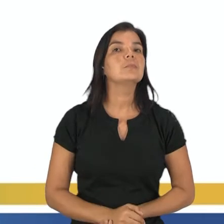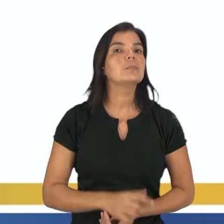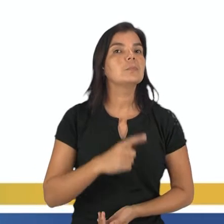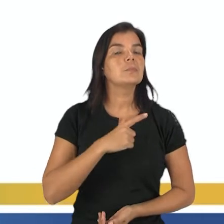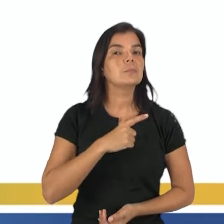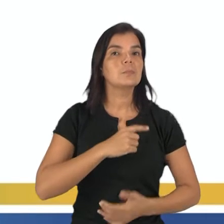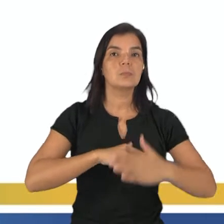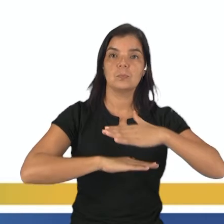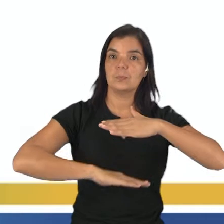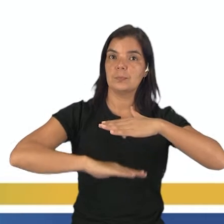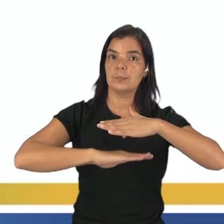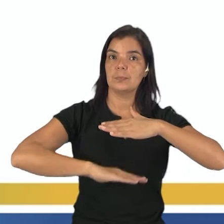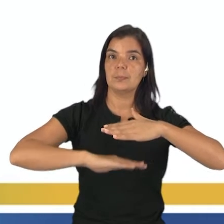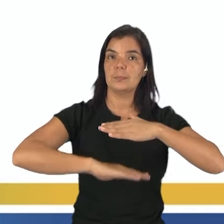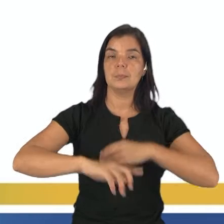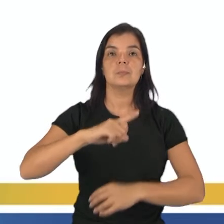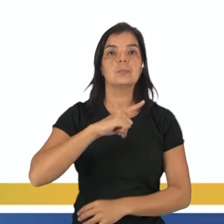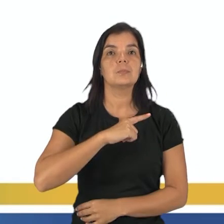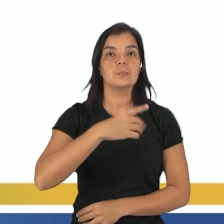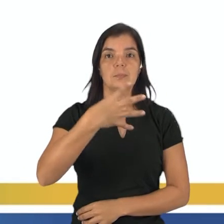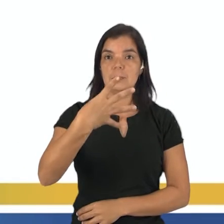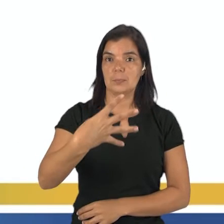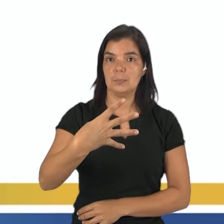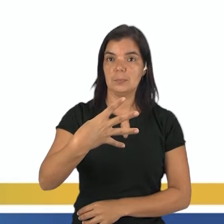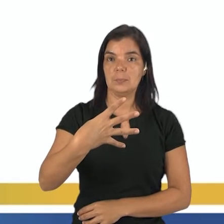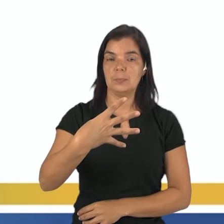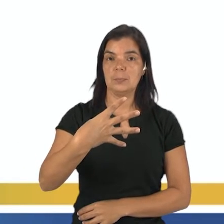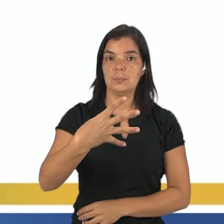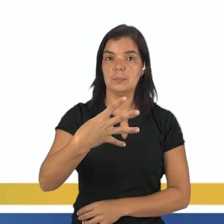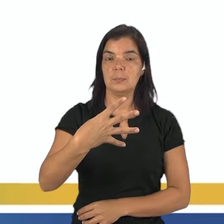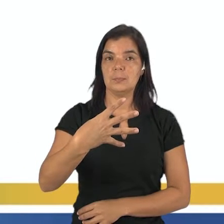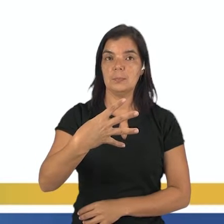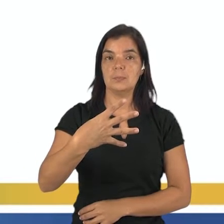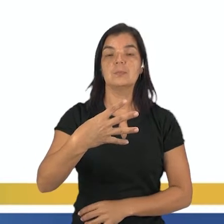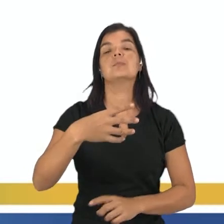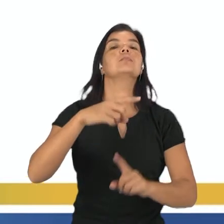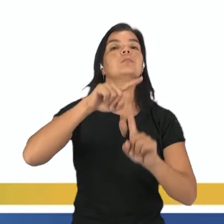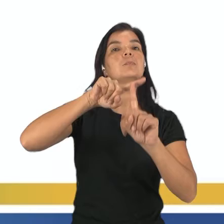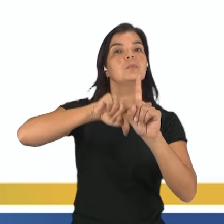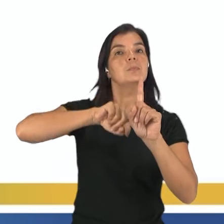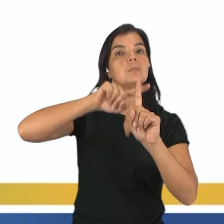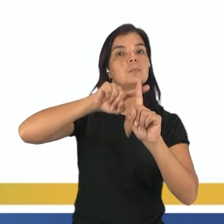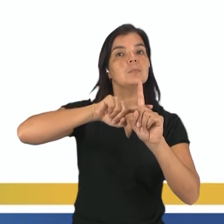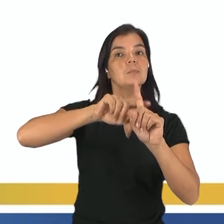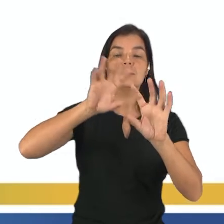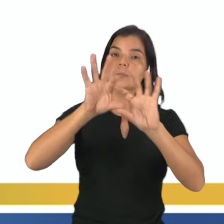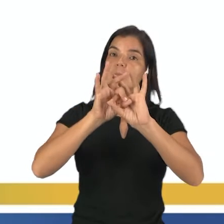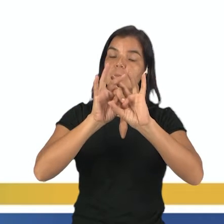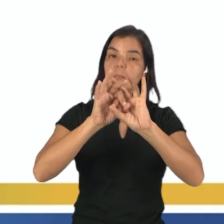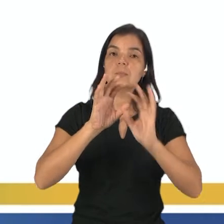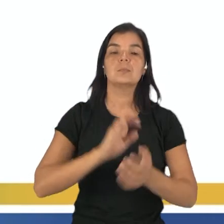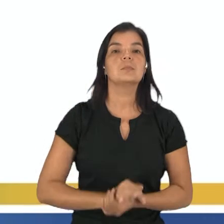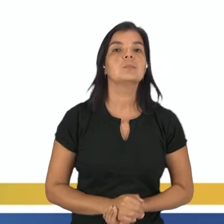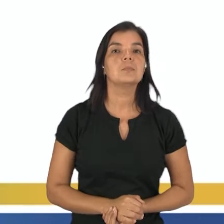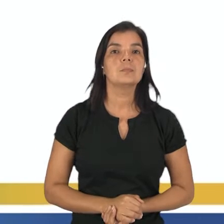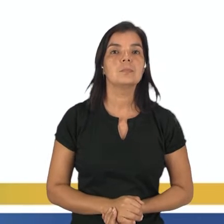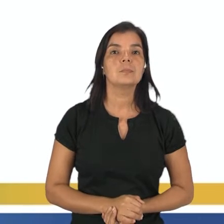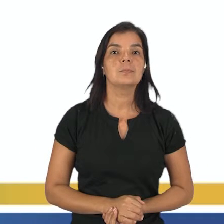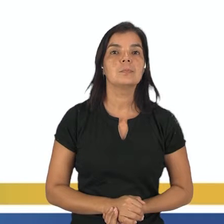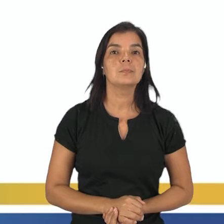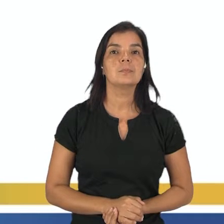começar embaixo. Nós temos 4 vértices. Lembrando que essas,